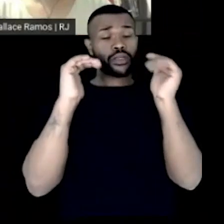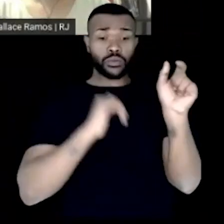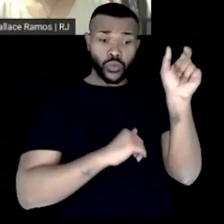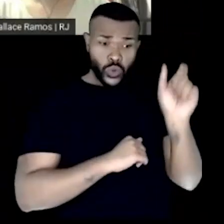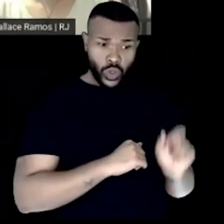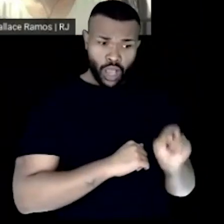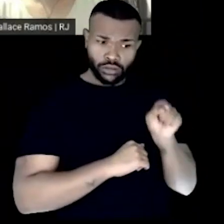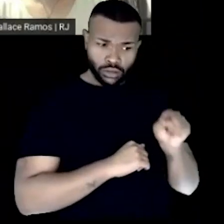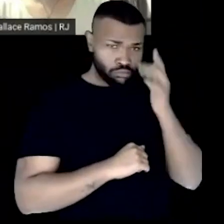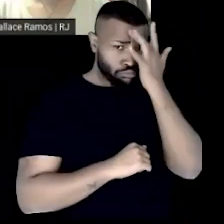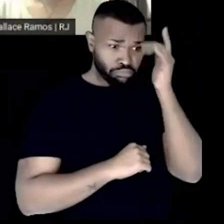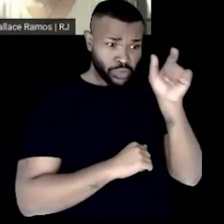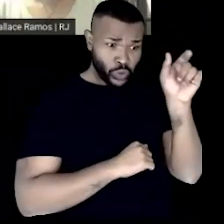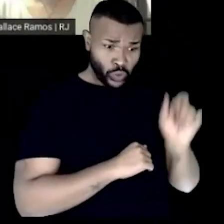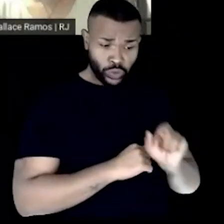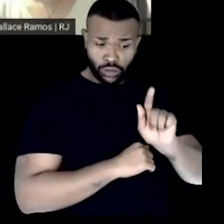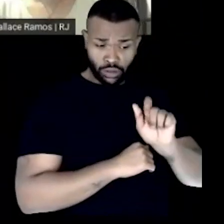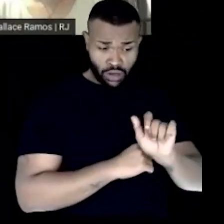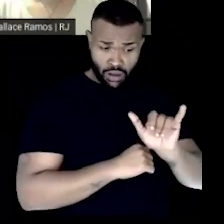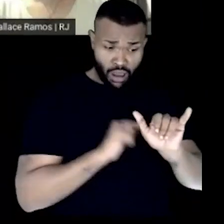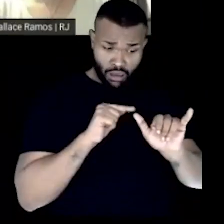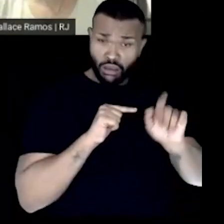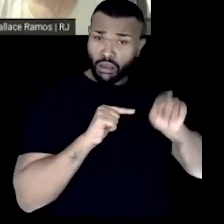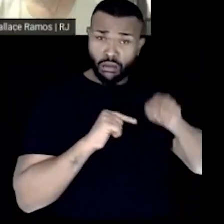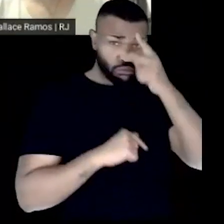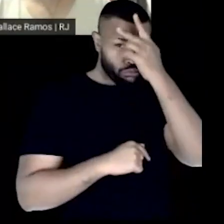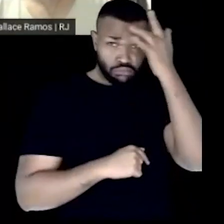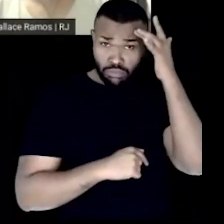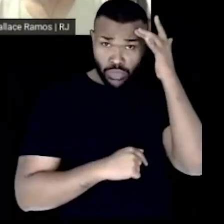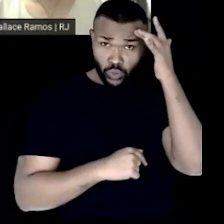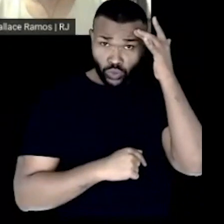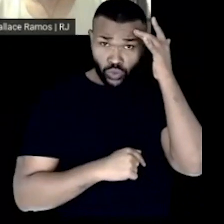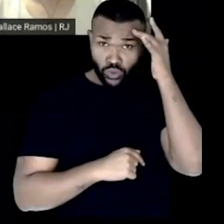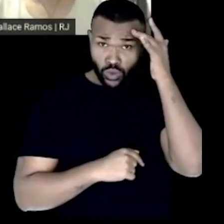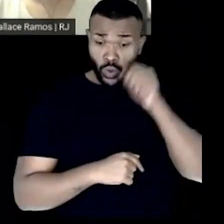respeita que o personagem é uma pessoa e que uma pessoa gay é uma pessoa,